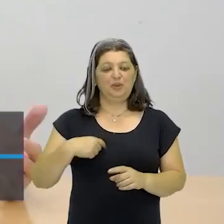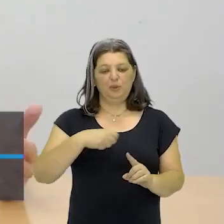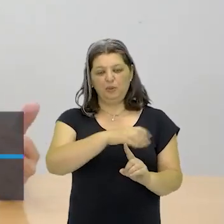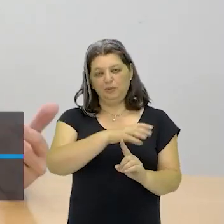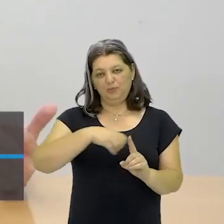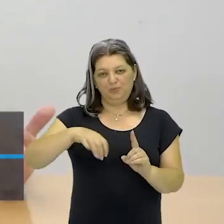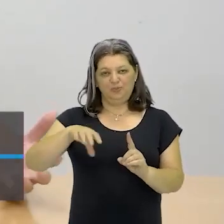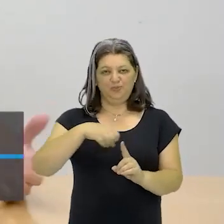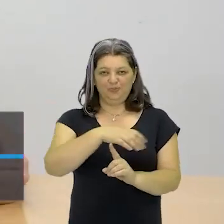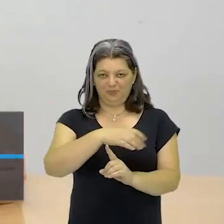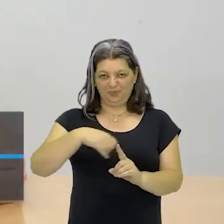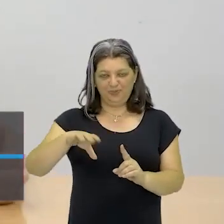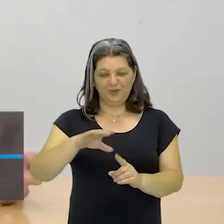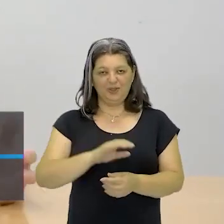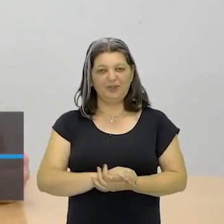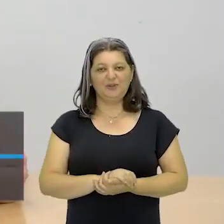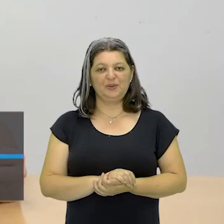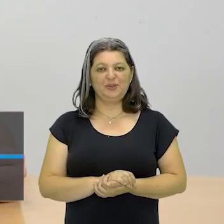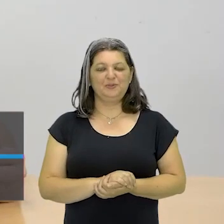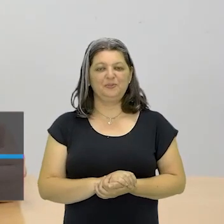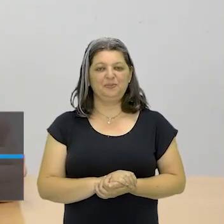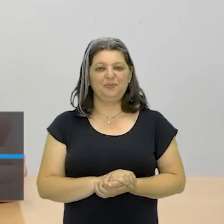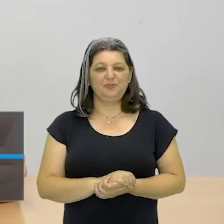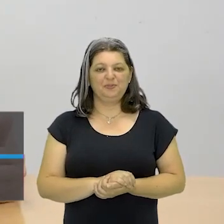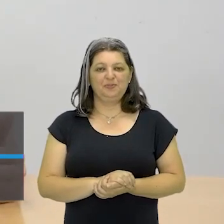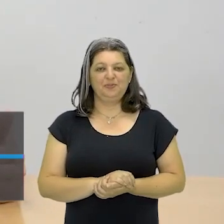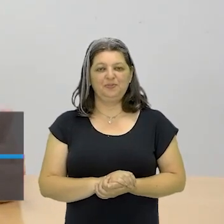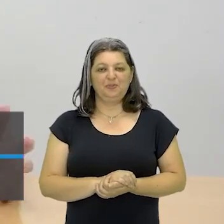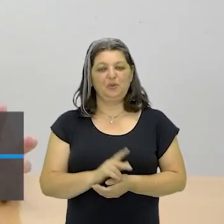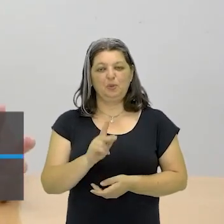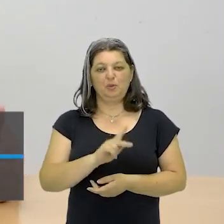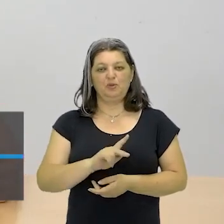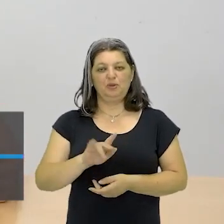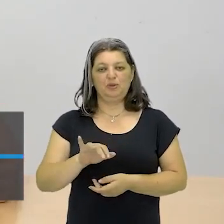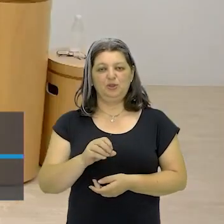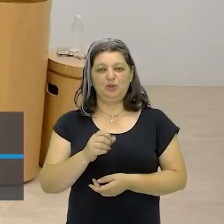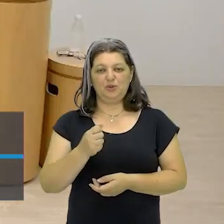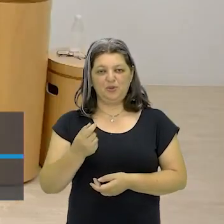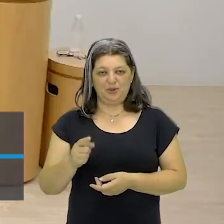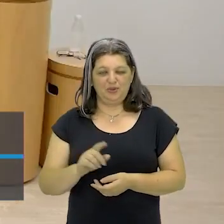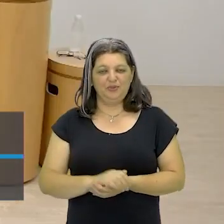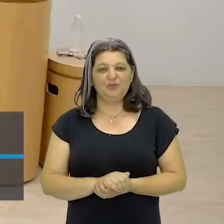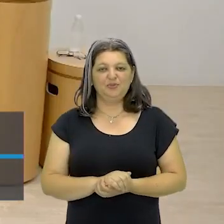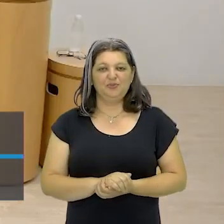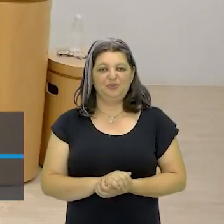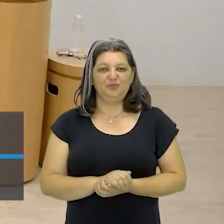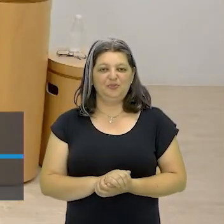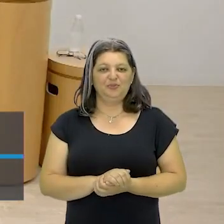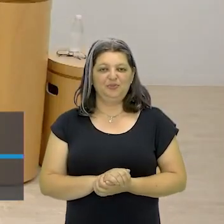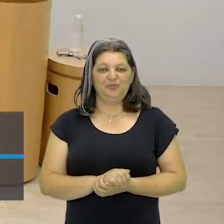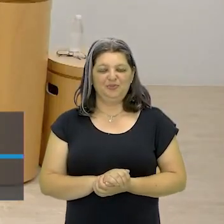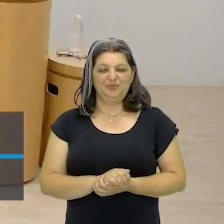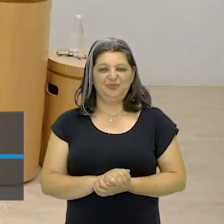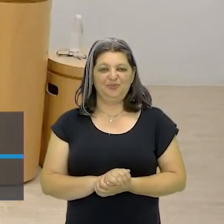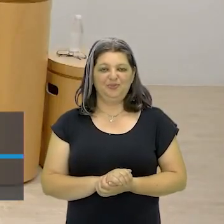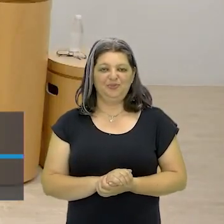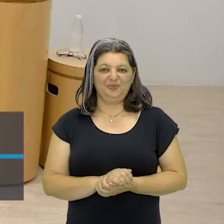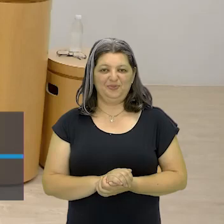então tudo que você escreve no chat, eu dizer ao João Então, seja-vindos Seja-vindos